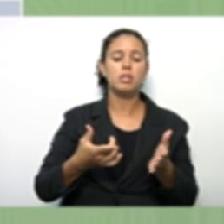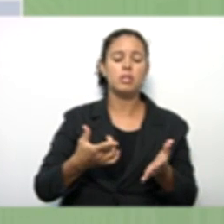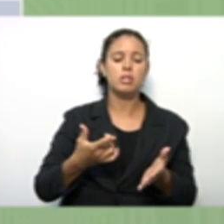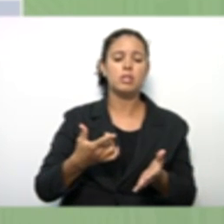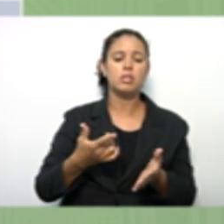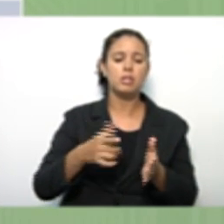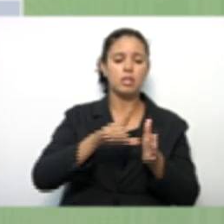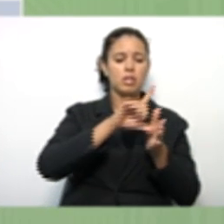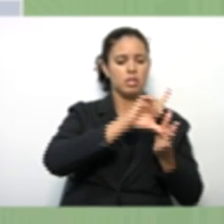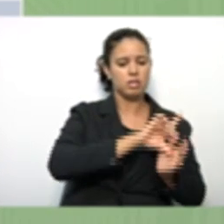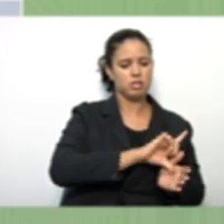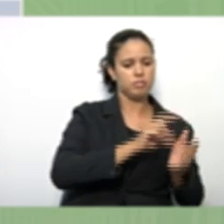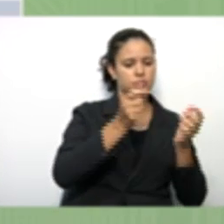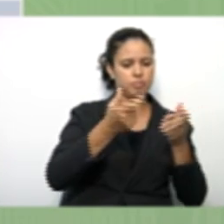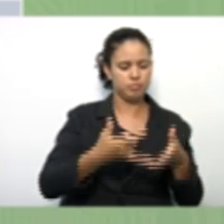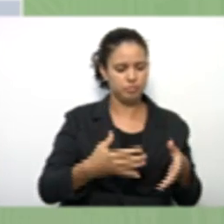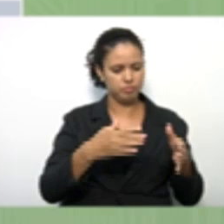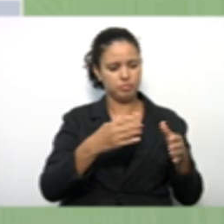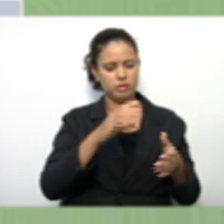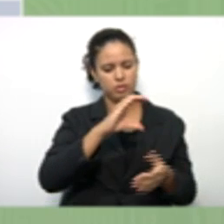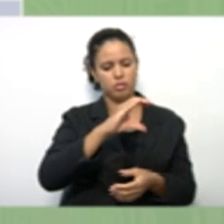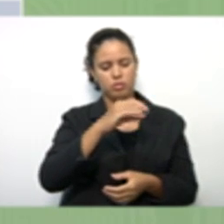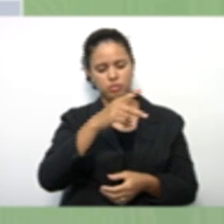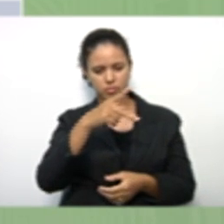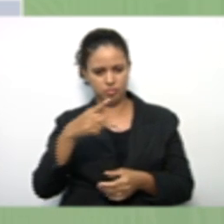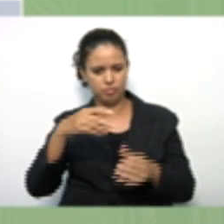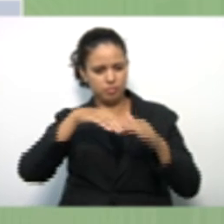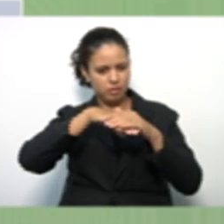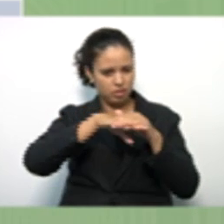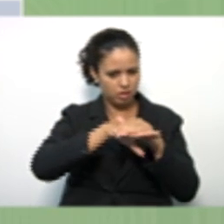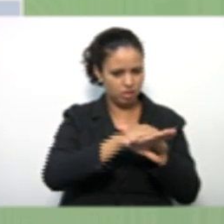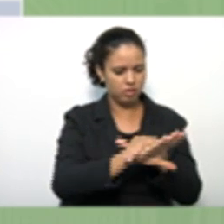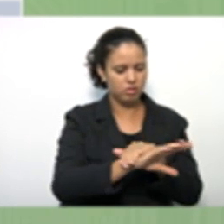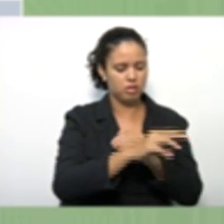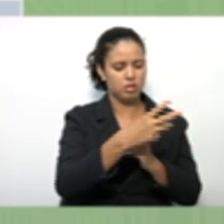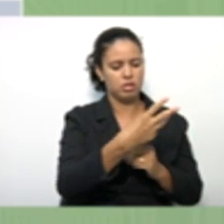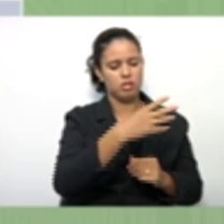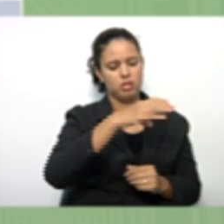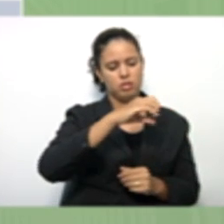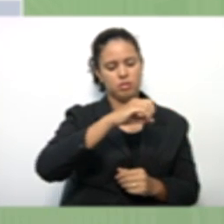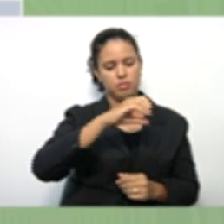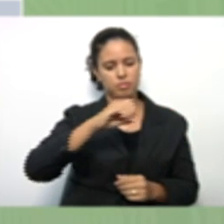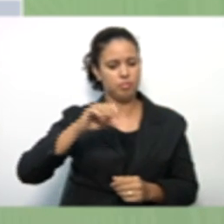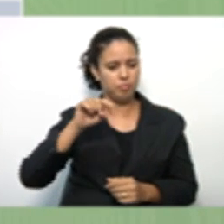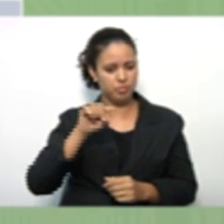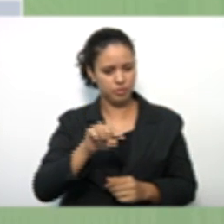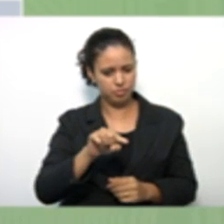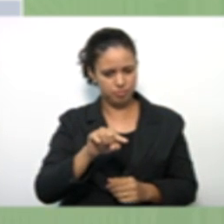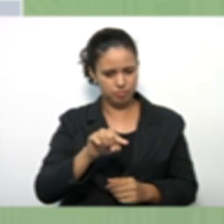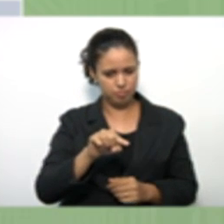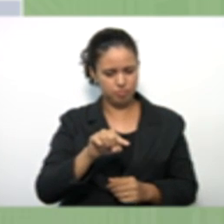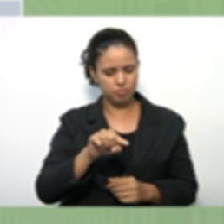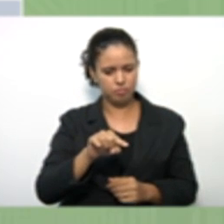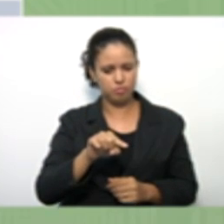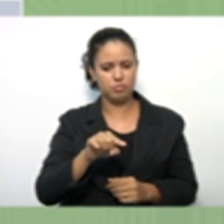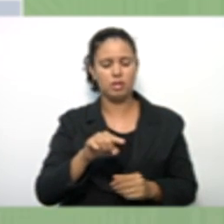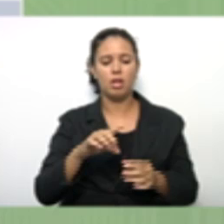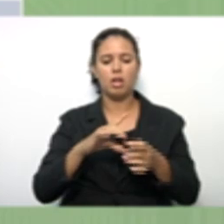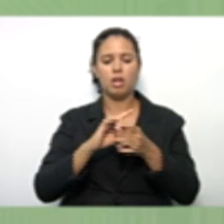300 mil e sobras à disposição dos cooperados tinha 50 mil. O que